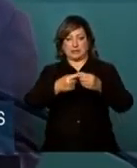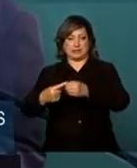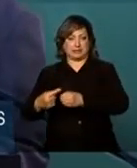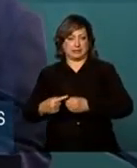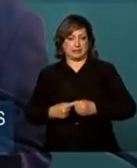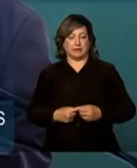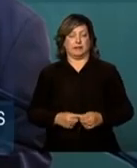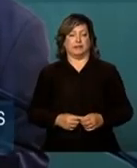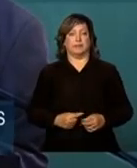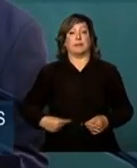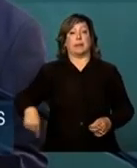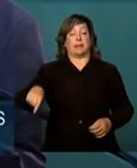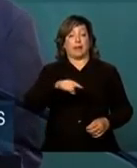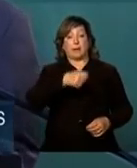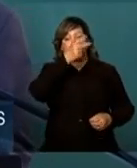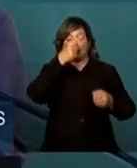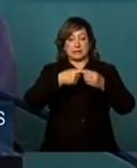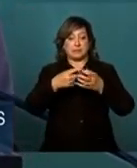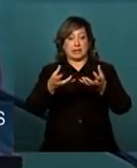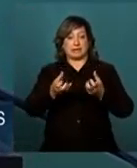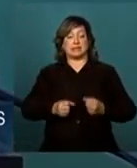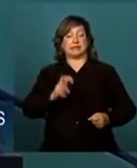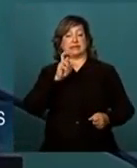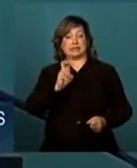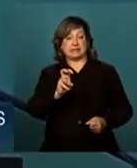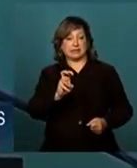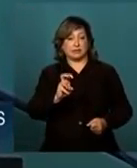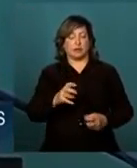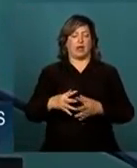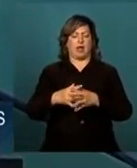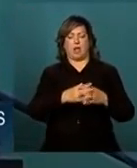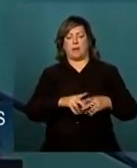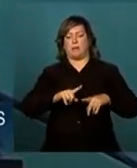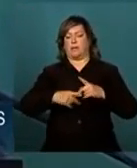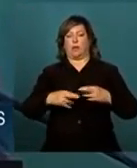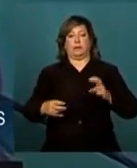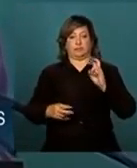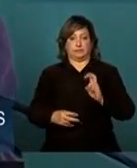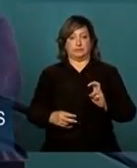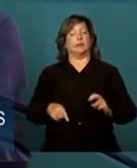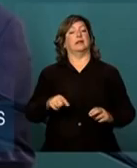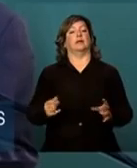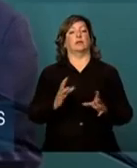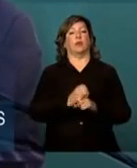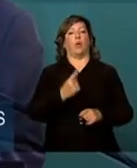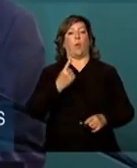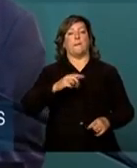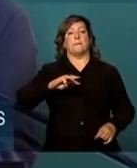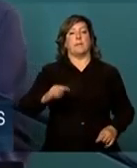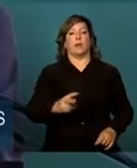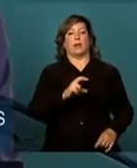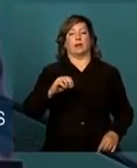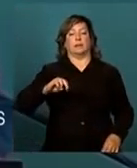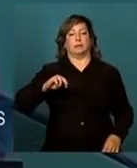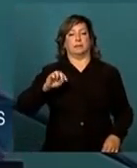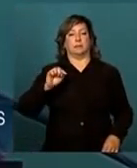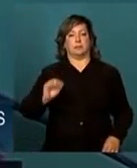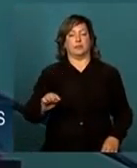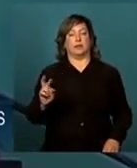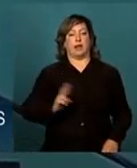que recebem cinco equipamentos, o investimento é um investimento de aproximadamente R$ 1,5 milhão com